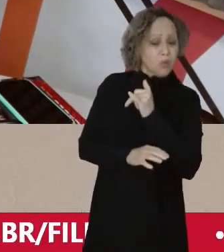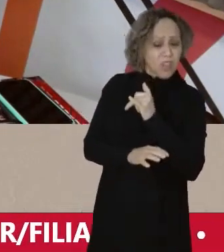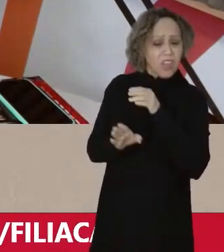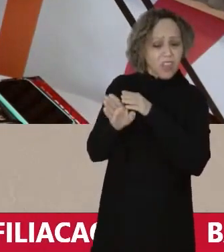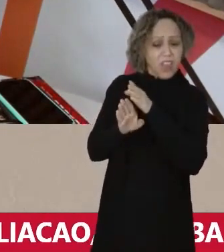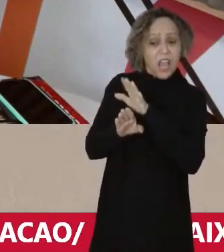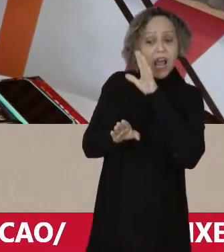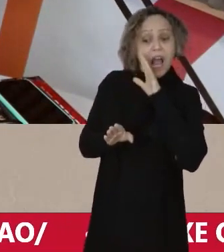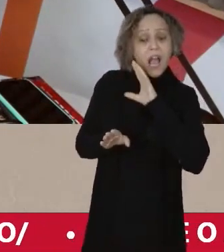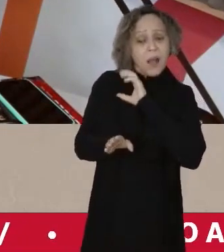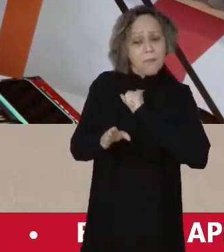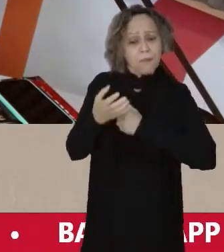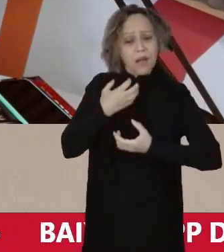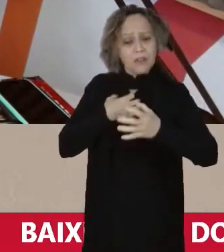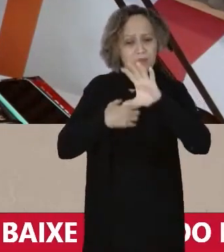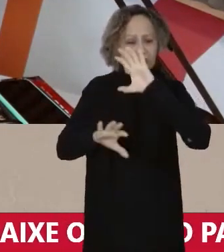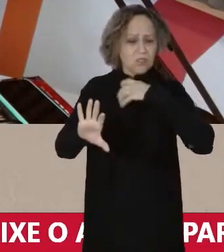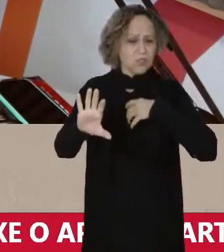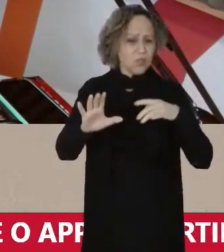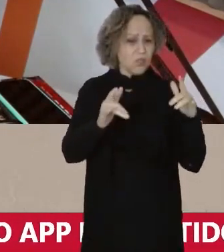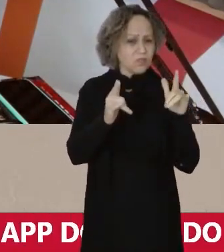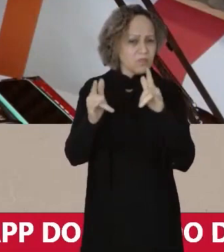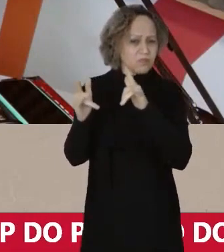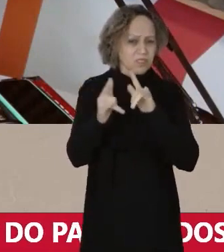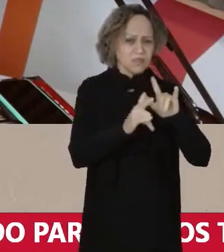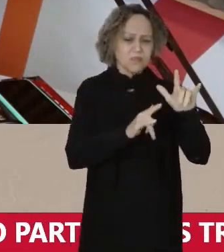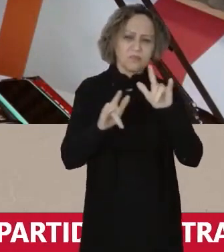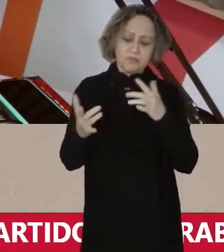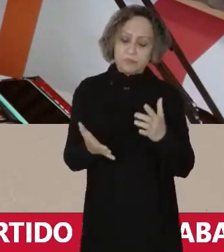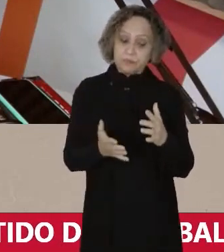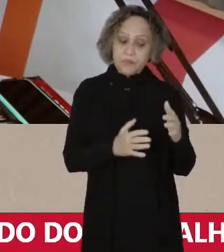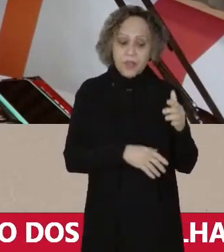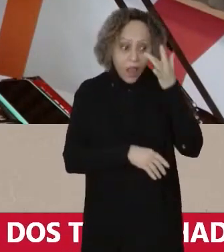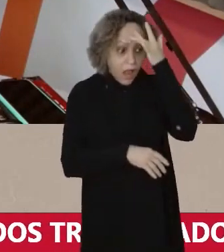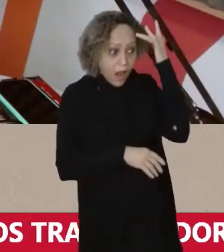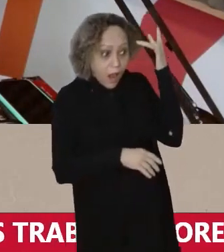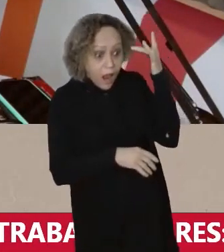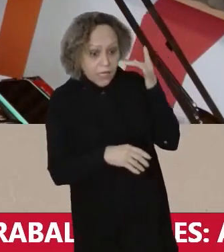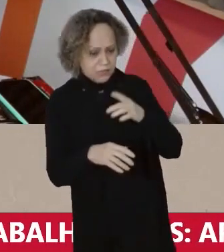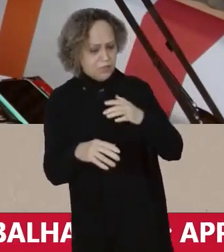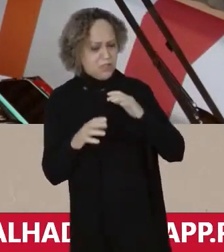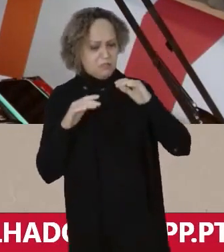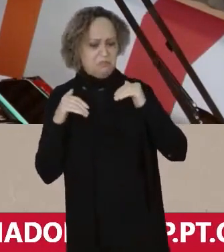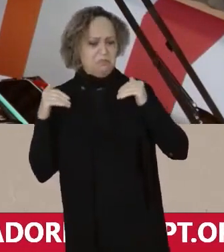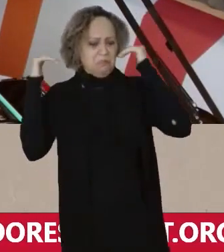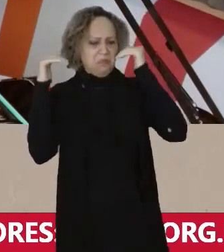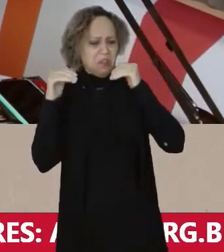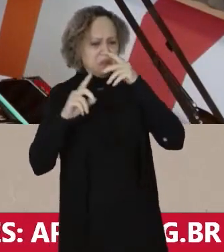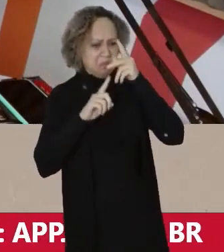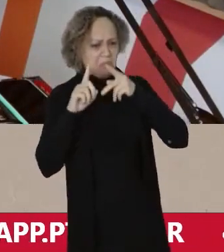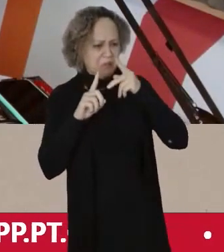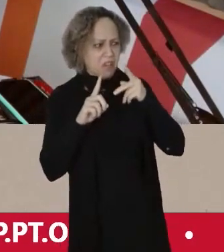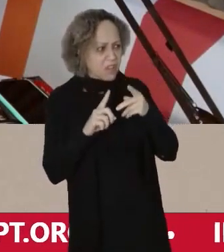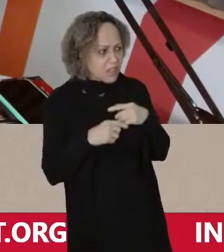que o assassinou. Jesus incomodou as autoridades políticas da época por ter o seu discurso ao lado dos pobres. Então,